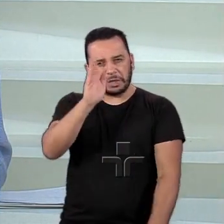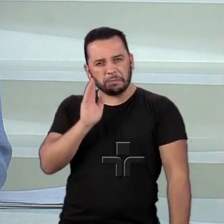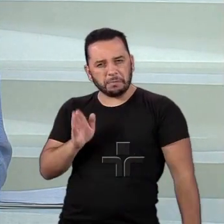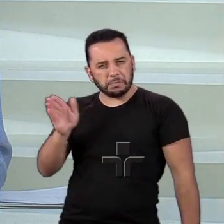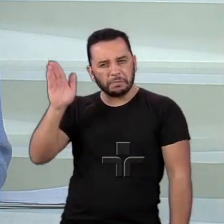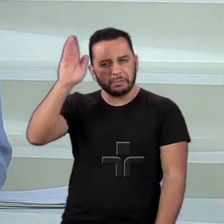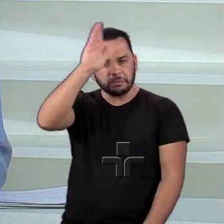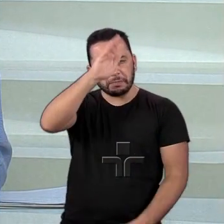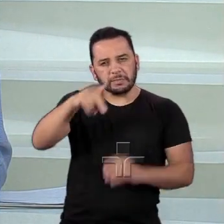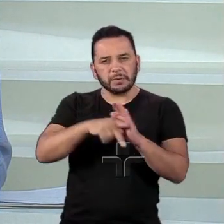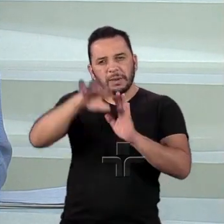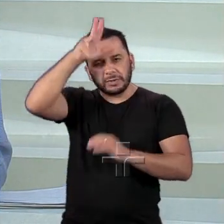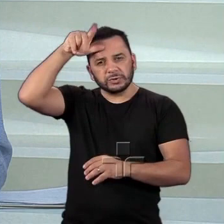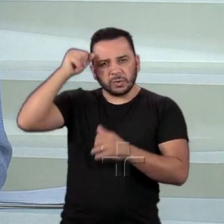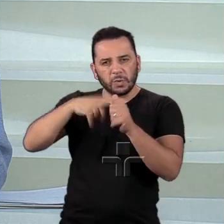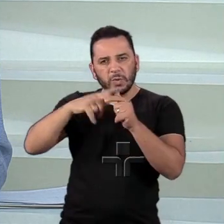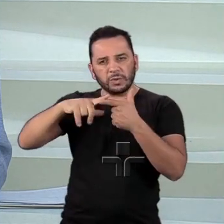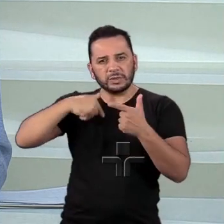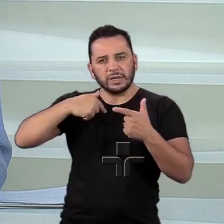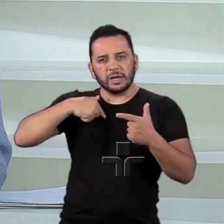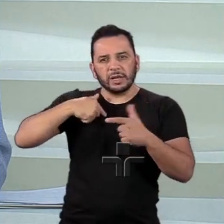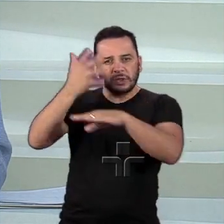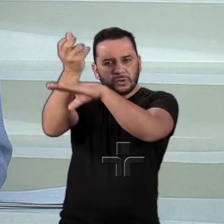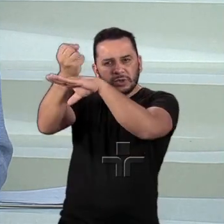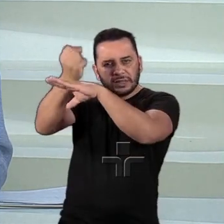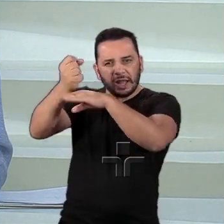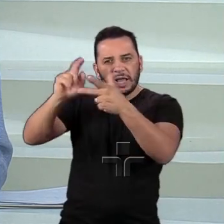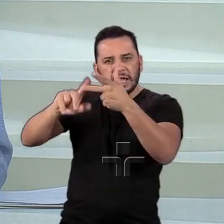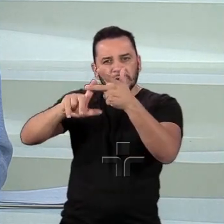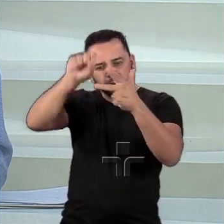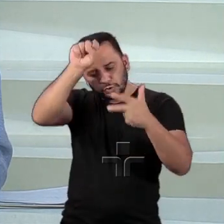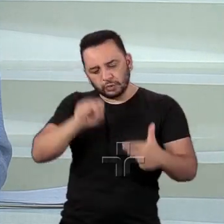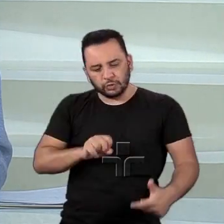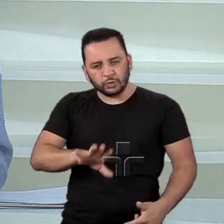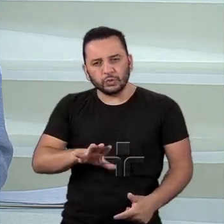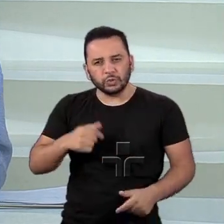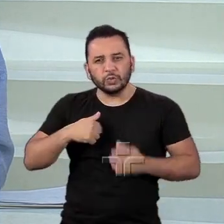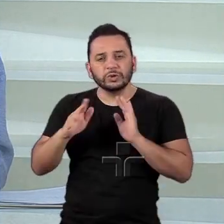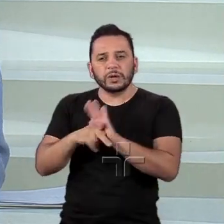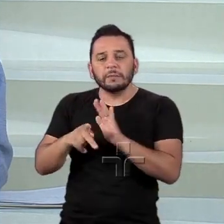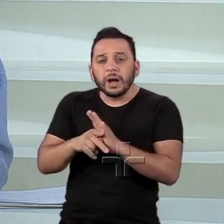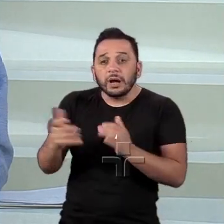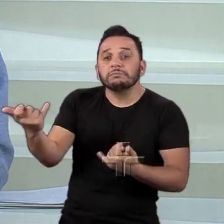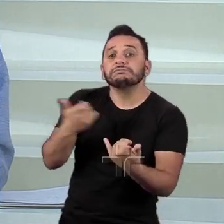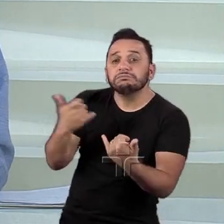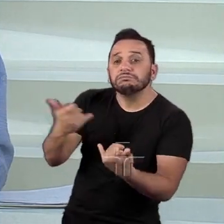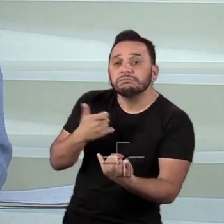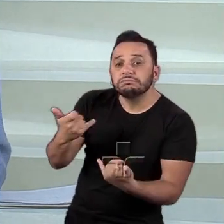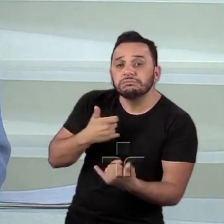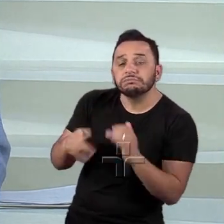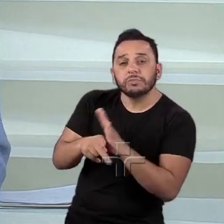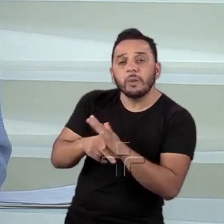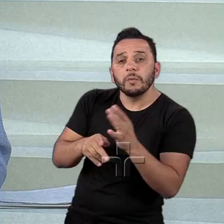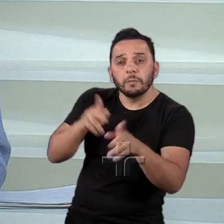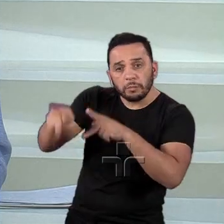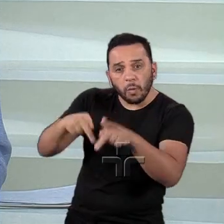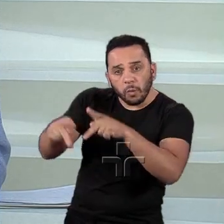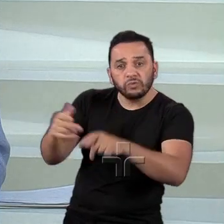no Nordeste, no Sul, ouvindo o que é que o povo fala, o que é que o povo deseja, o que é que o povo nos critica, né? Se